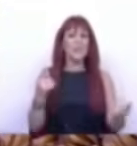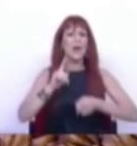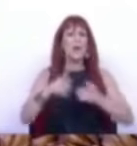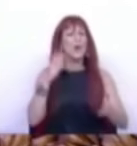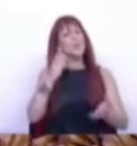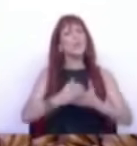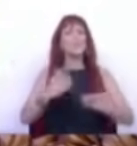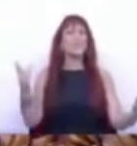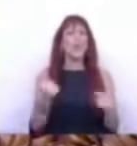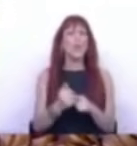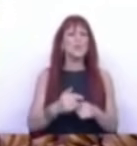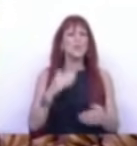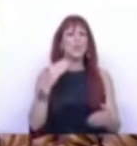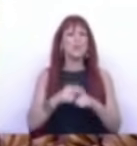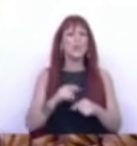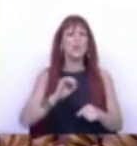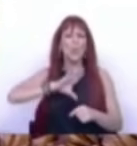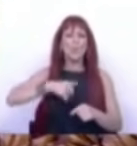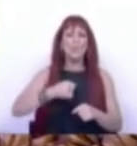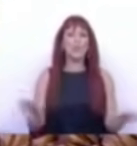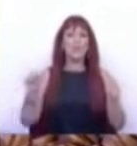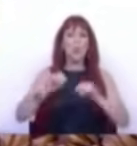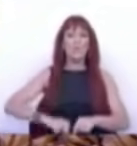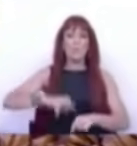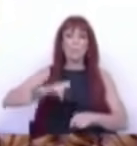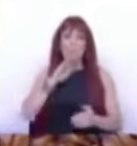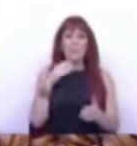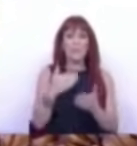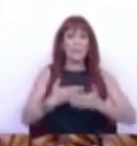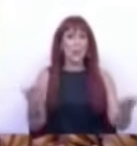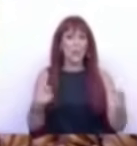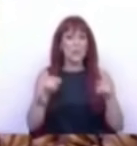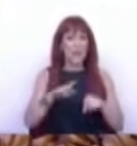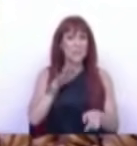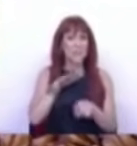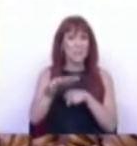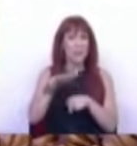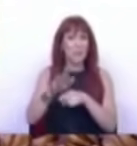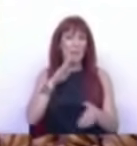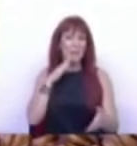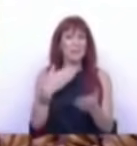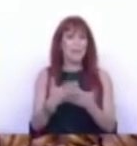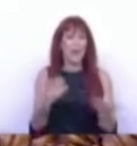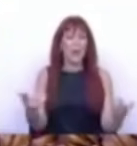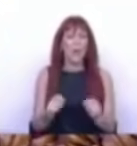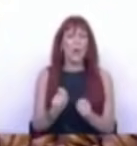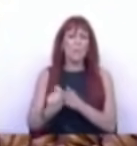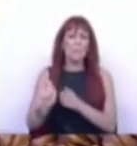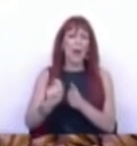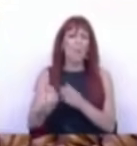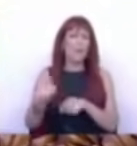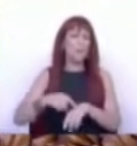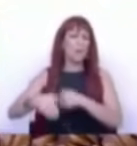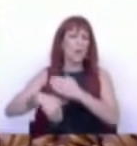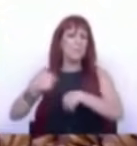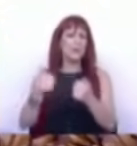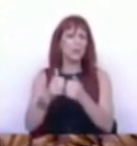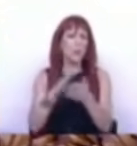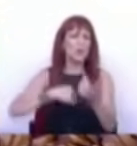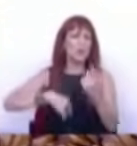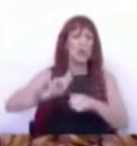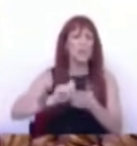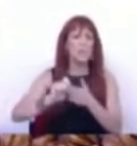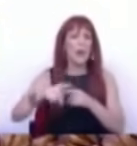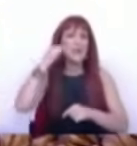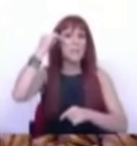apenas sou mesmo exagerado, não sou. Um mundo novo que o capitalismo criou e essas consequências são pagas ao longo do tempo. É muitos anos a virar franco, sabe?